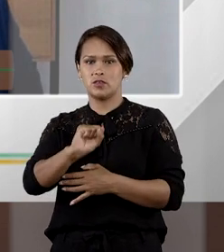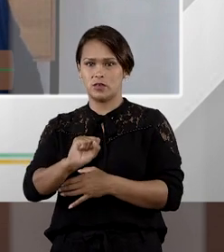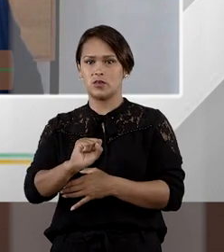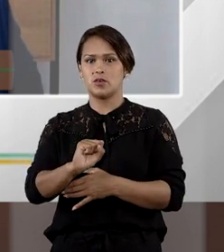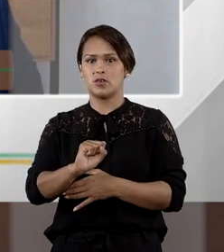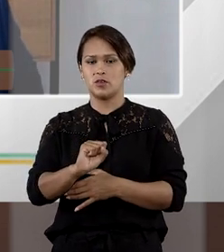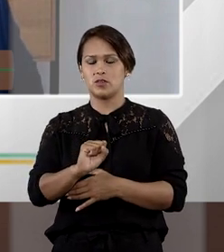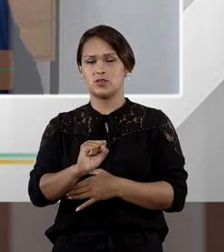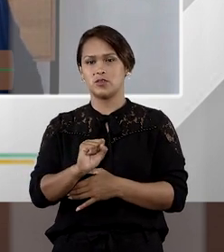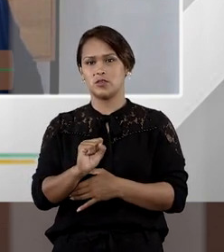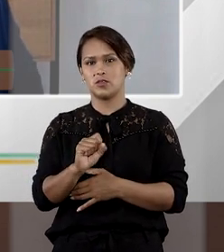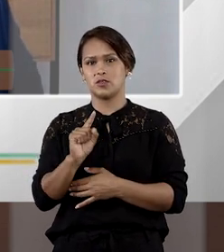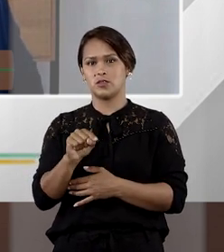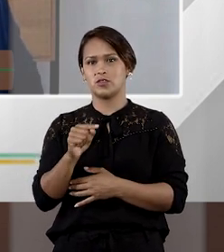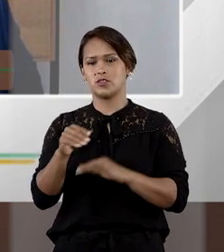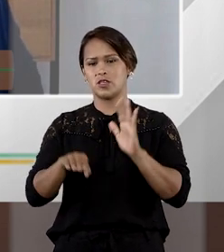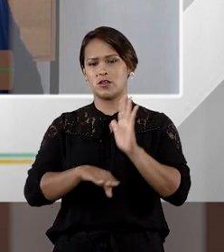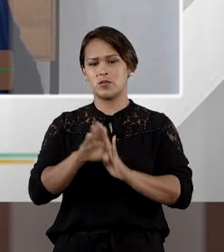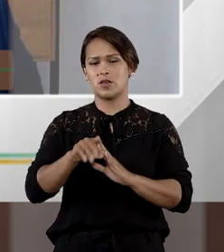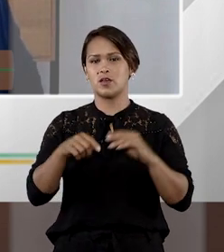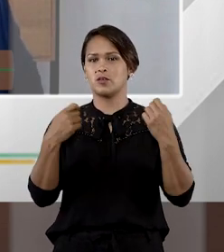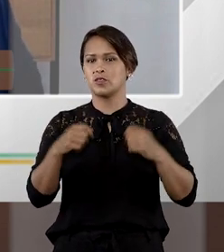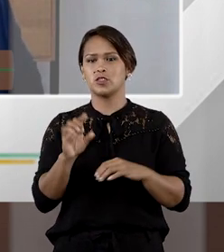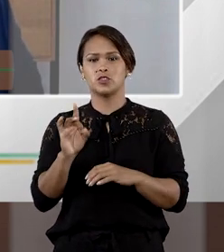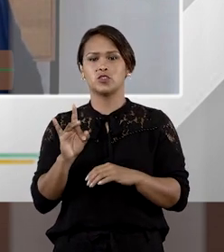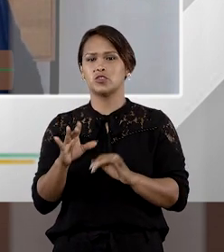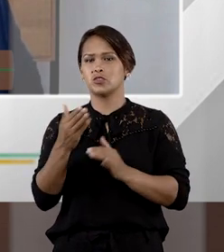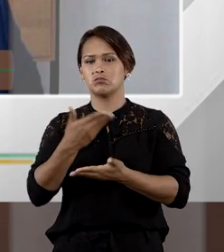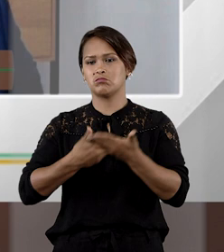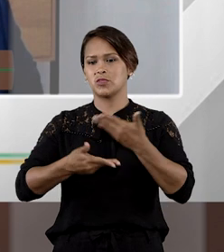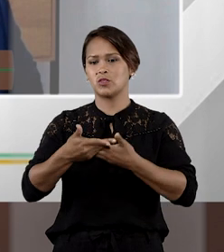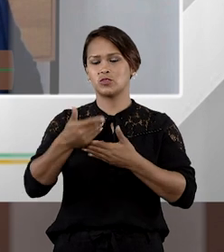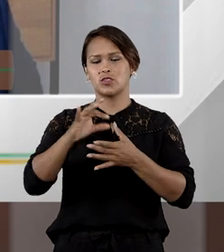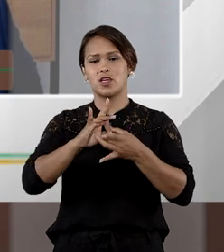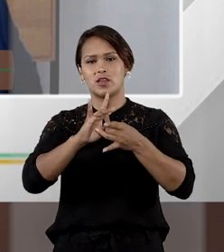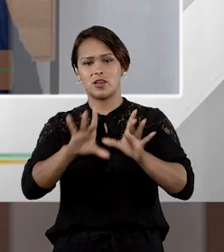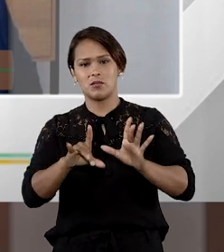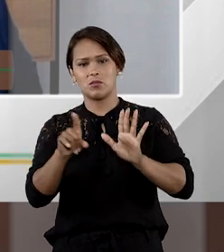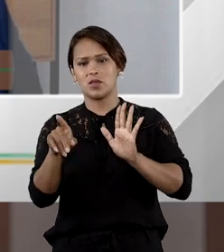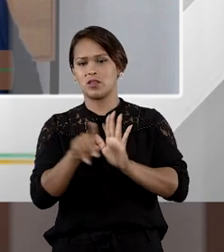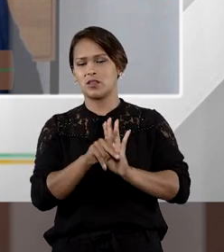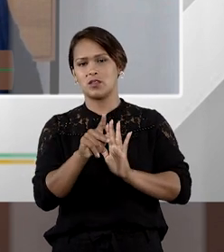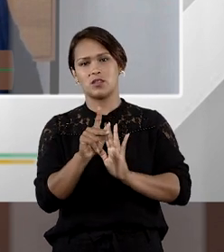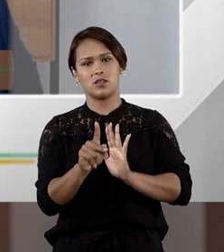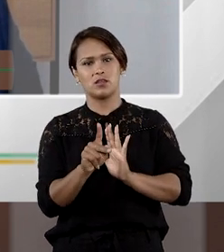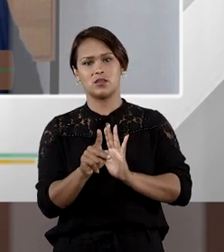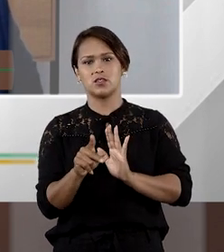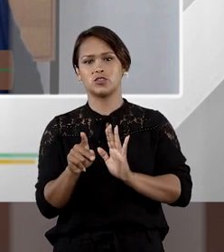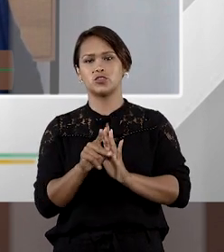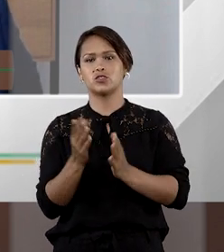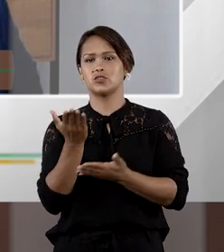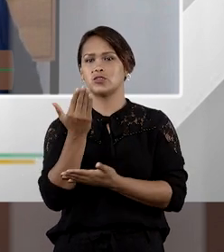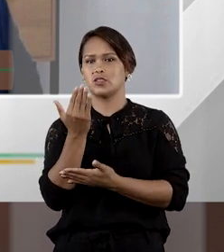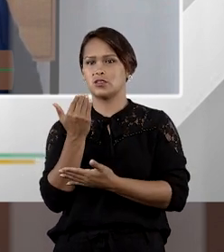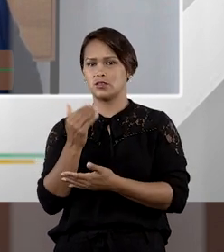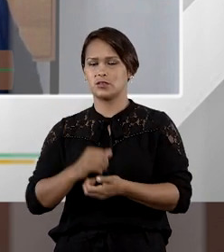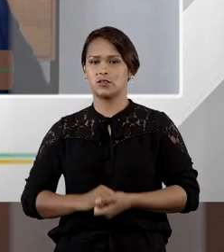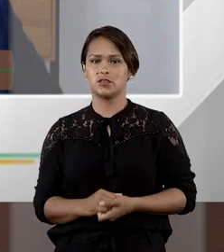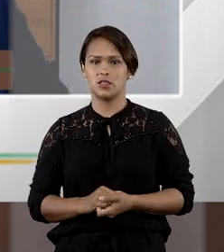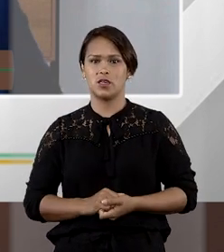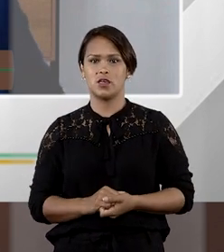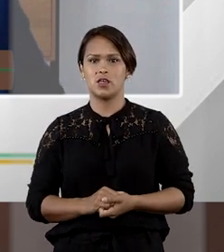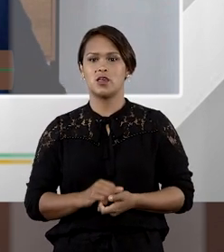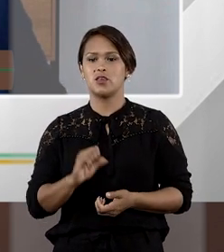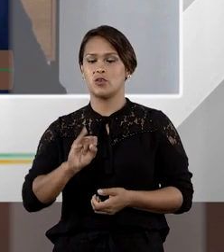358, de que a maioridade por si só não gera a extinção automática dos alimentos,